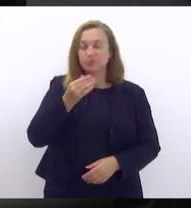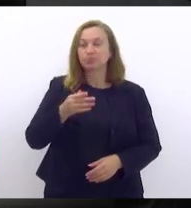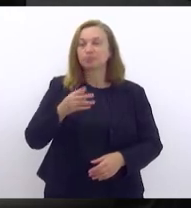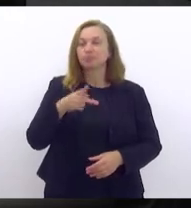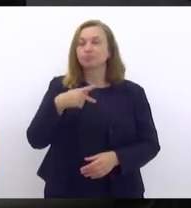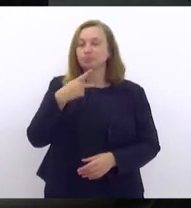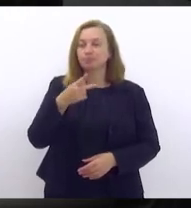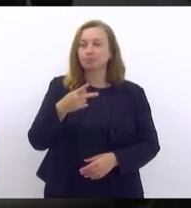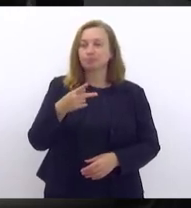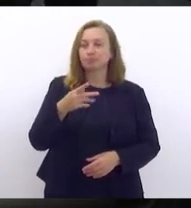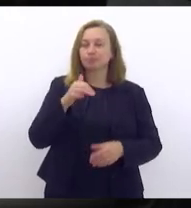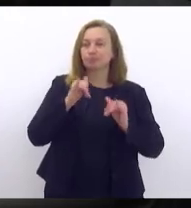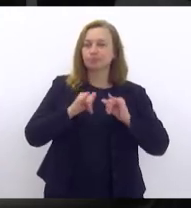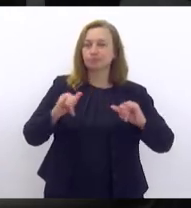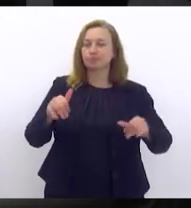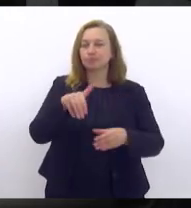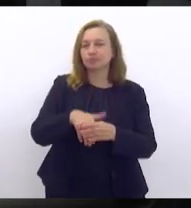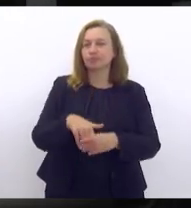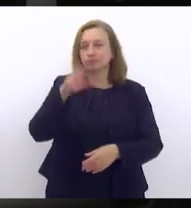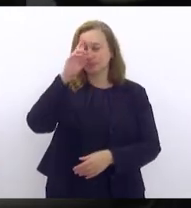presidente, primeiro para